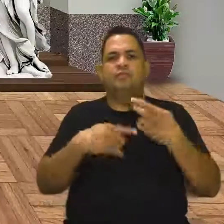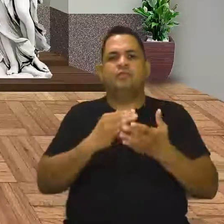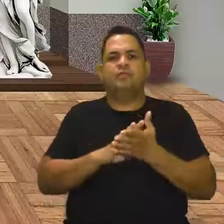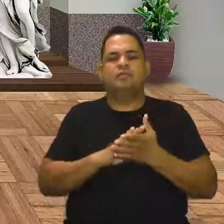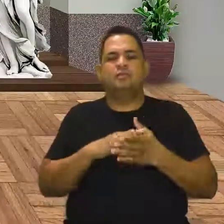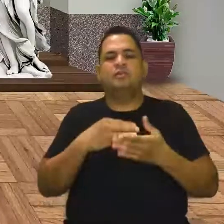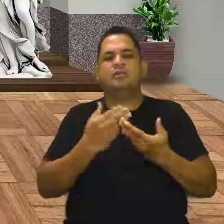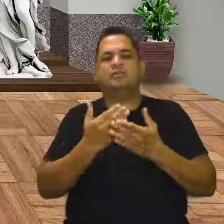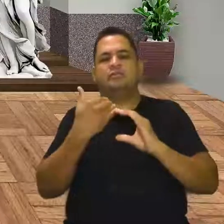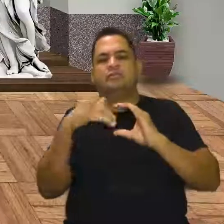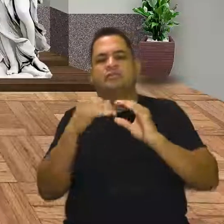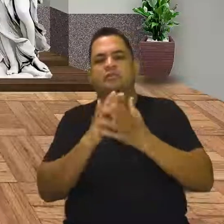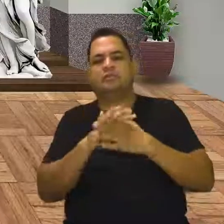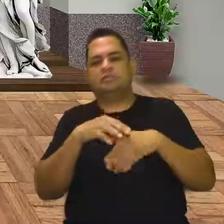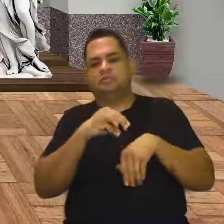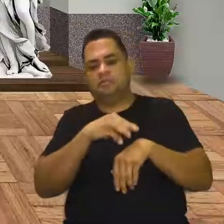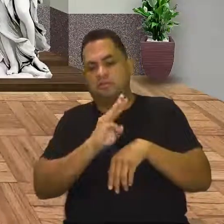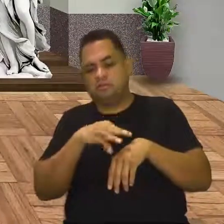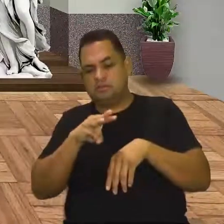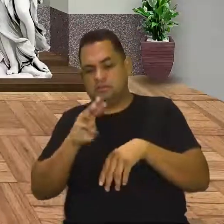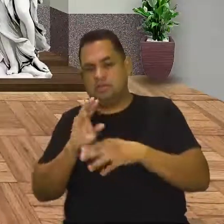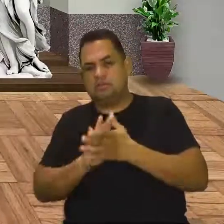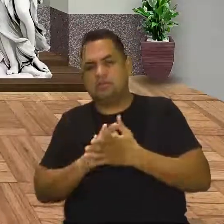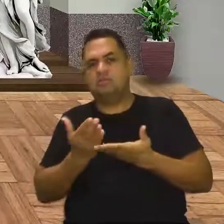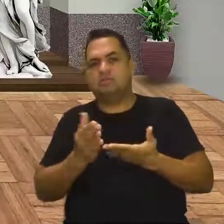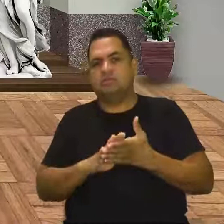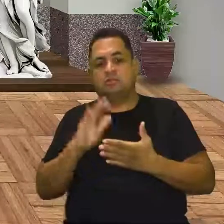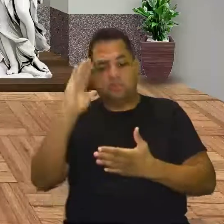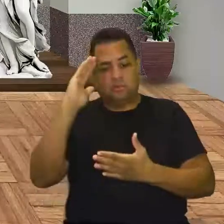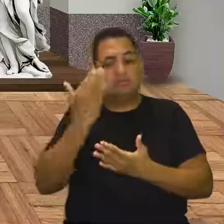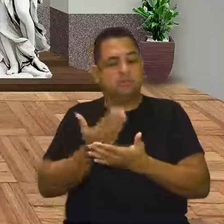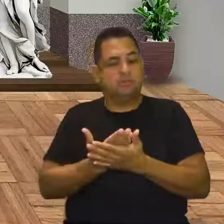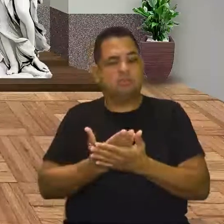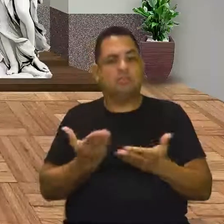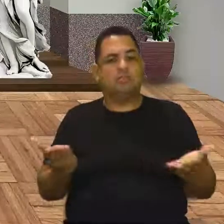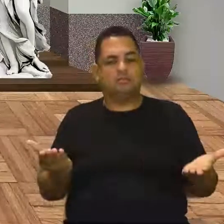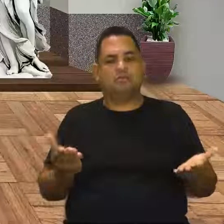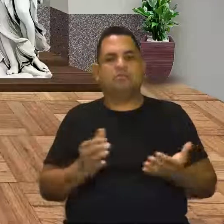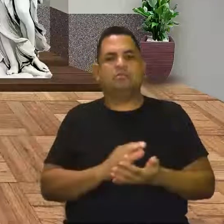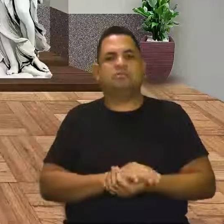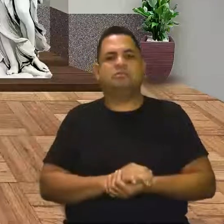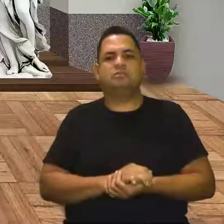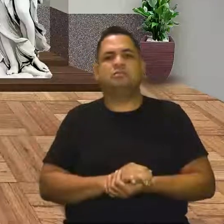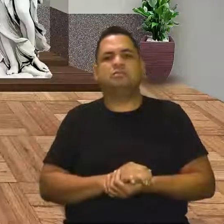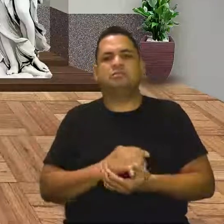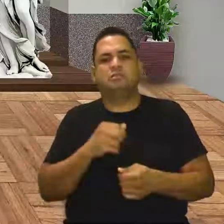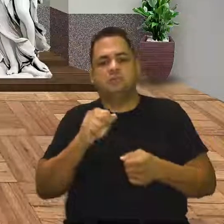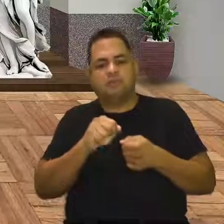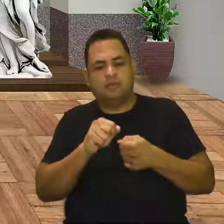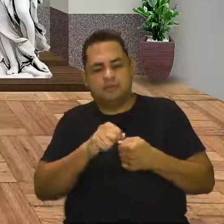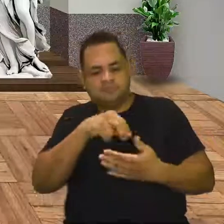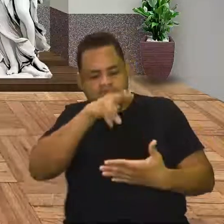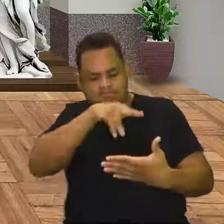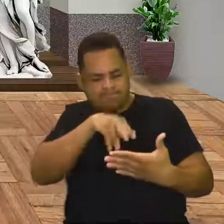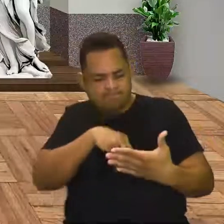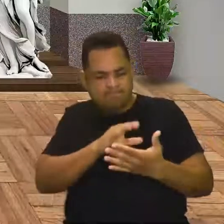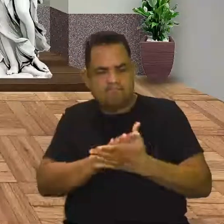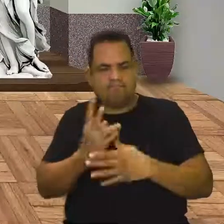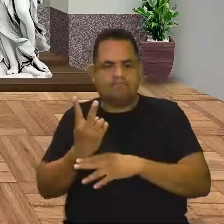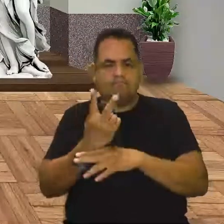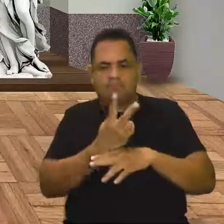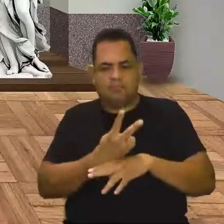algum insight sites confiantes, tá? Não é qualquer um, não. Aí você vai, faz uma leitura e busca